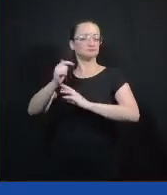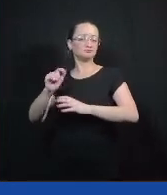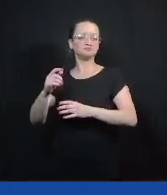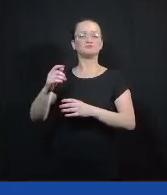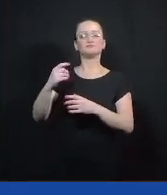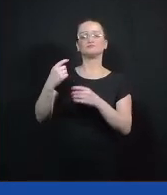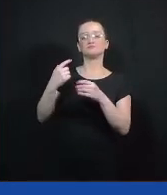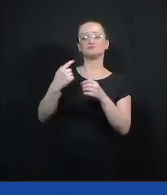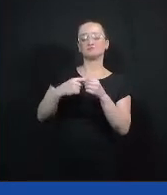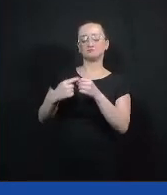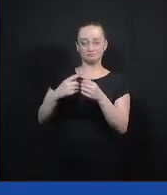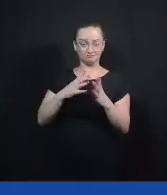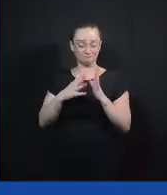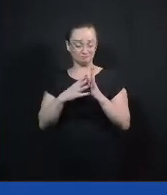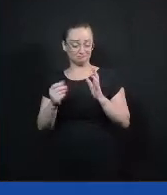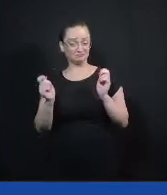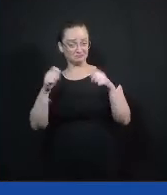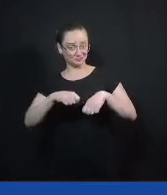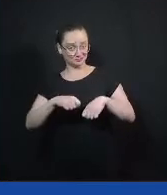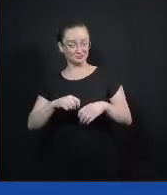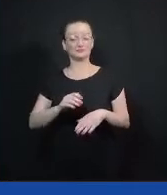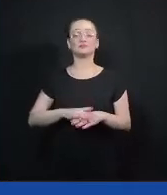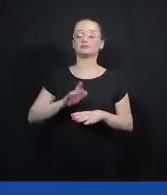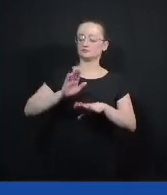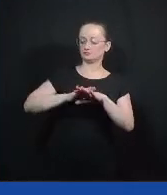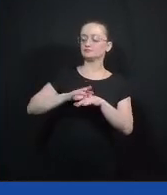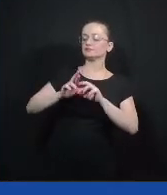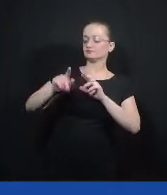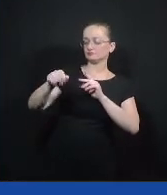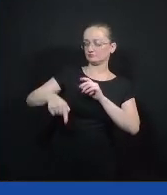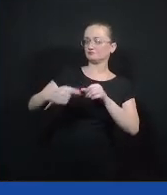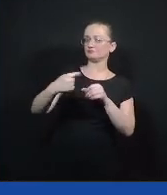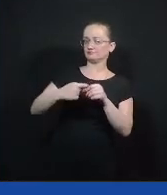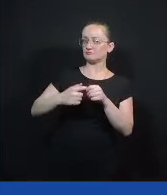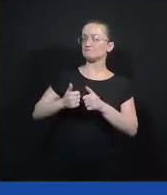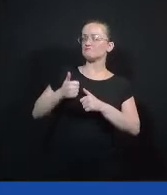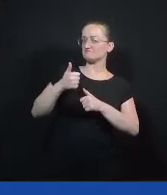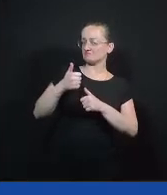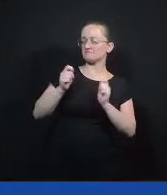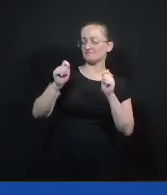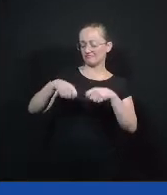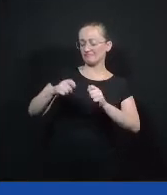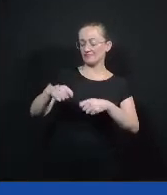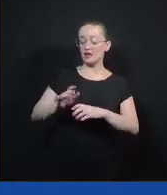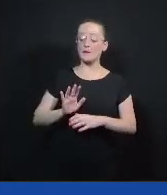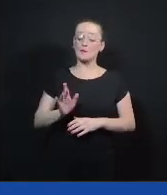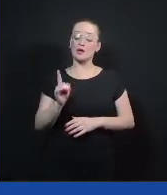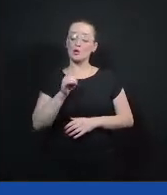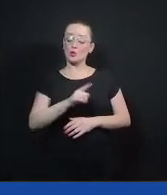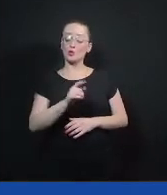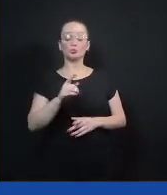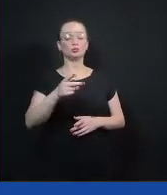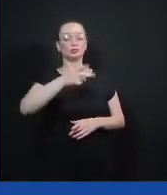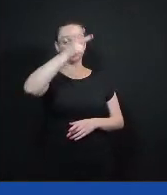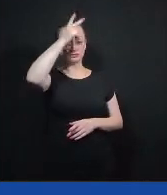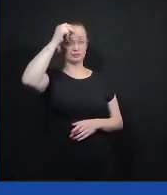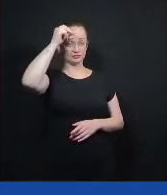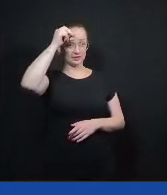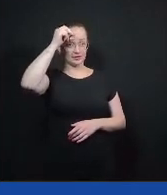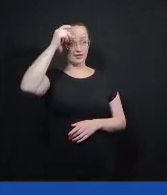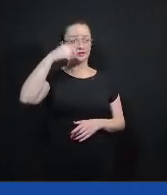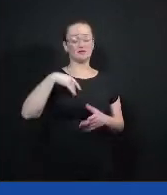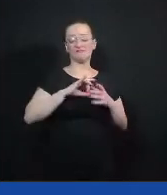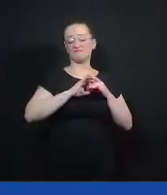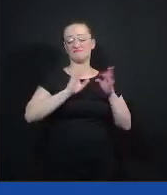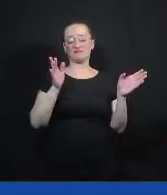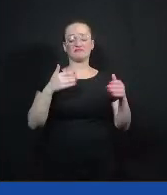cidades, né? Eles podem fazer uma diferença para o seu município, né? Positivamente. Enquanto aquele prefeito que viola a lei, que